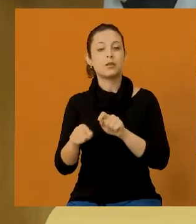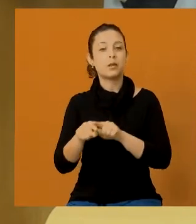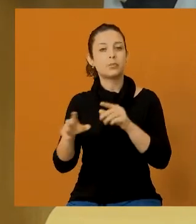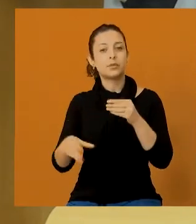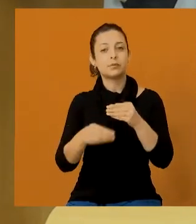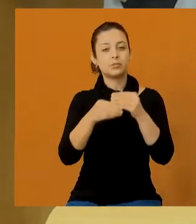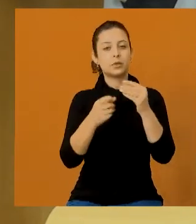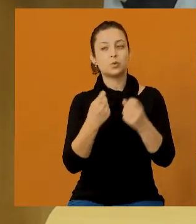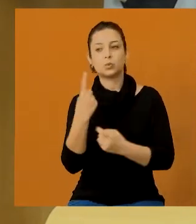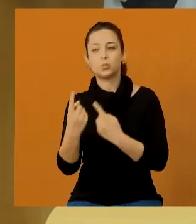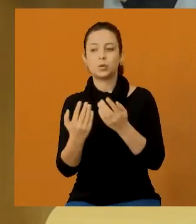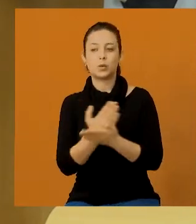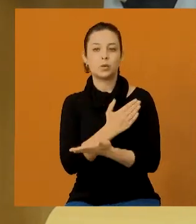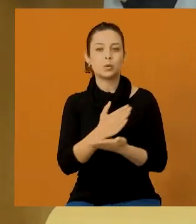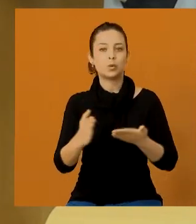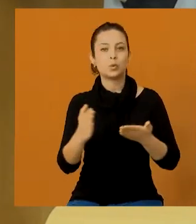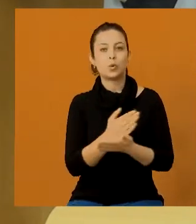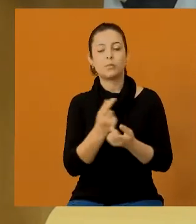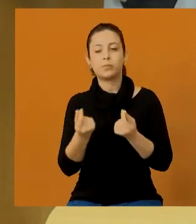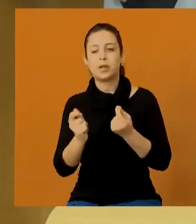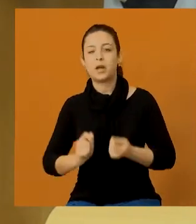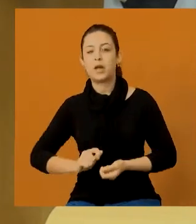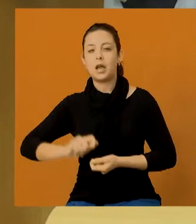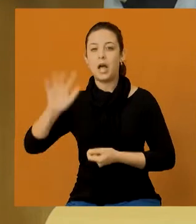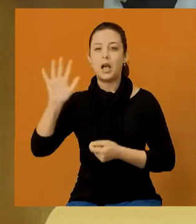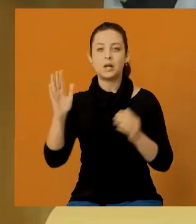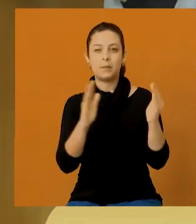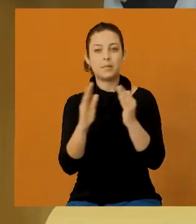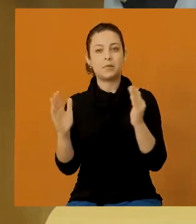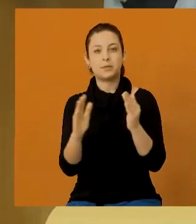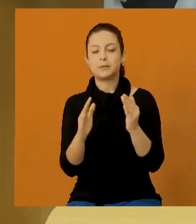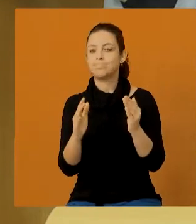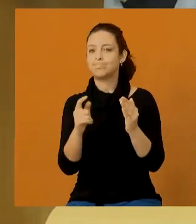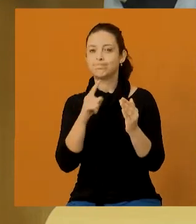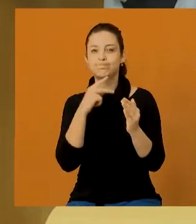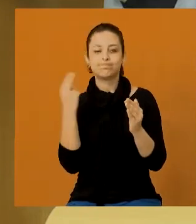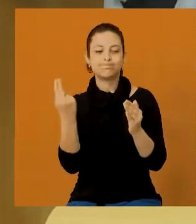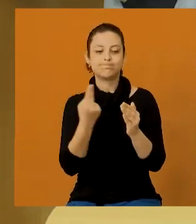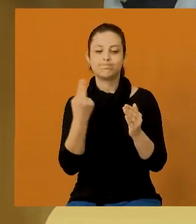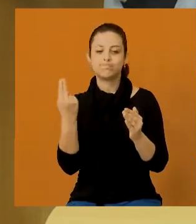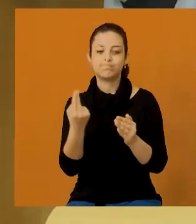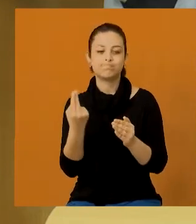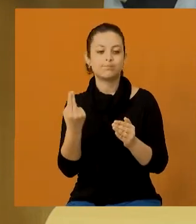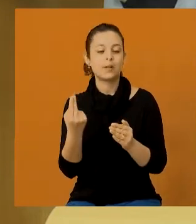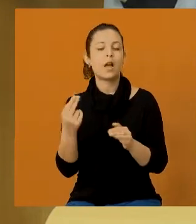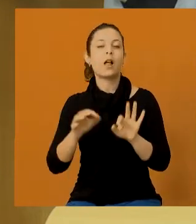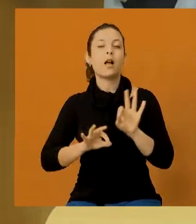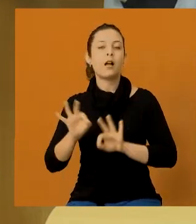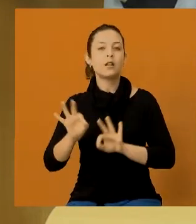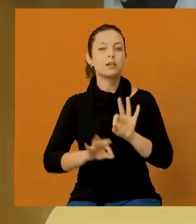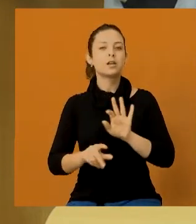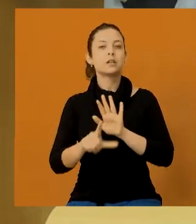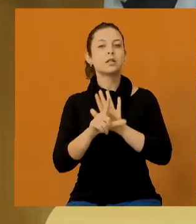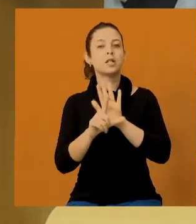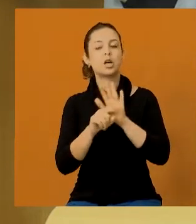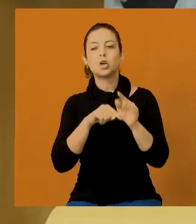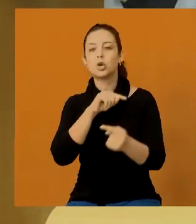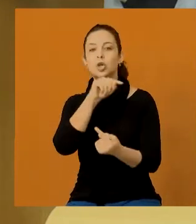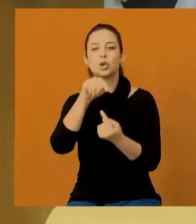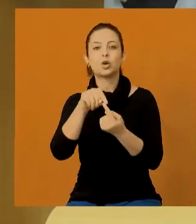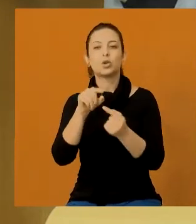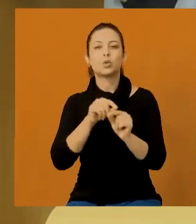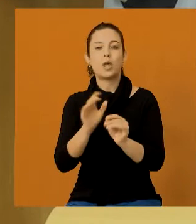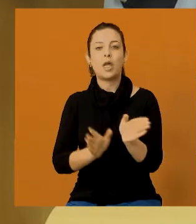para alguns, haveria um custo elevado em um prazo exíguo. O projeto de lei possui em seu objetivo